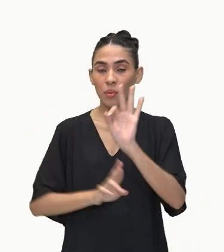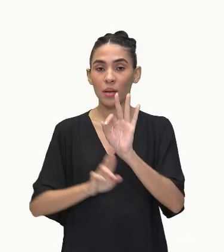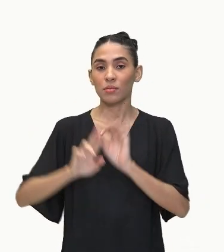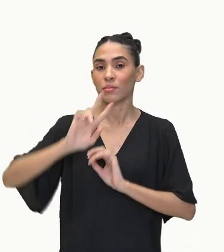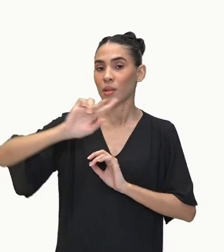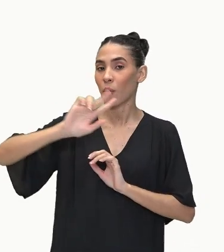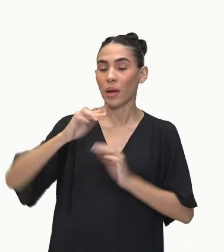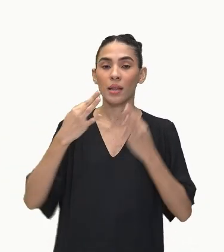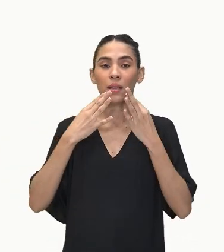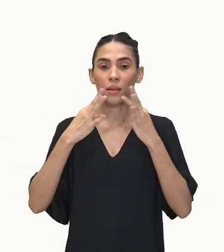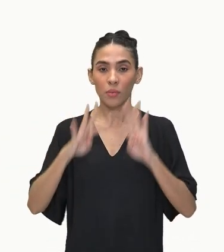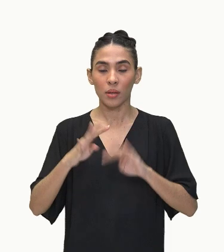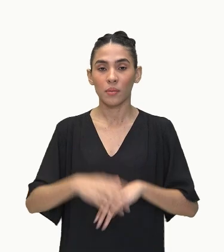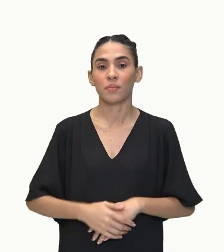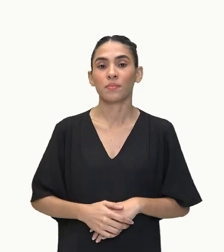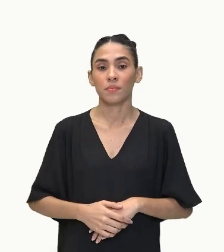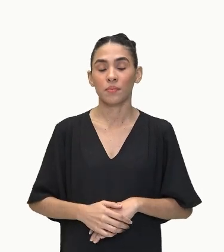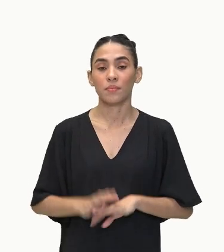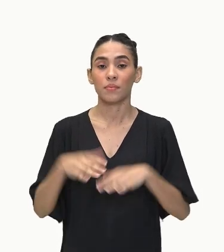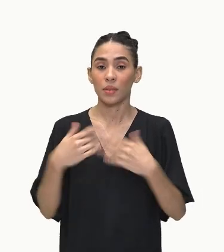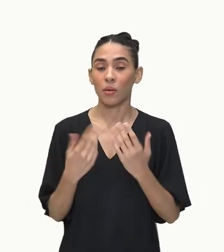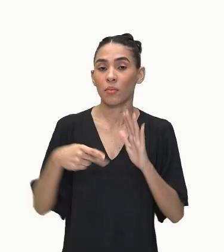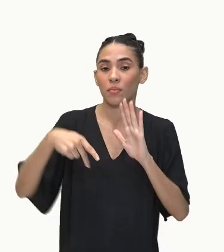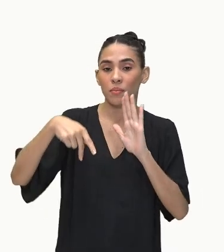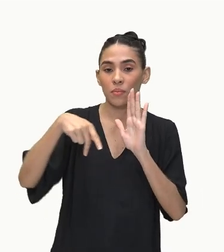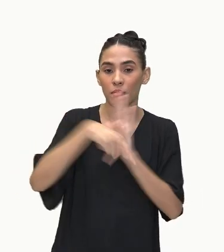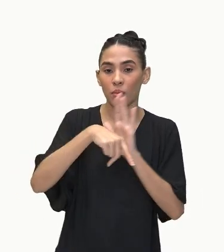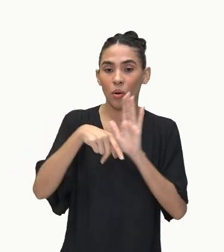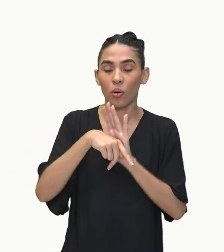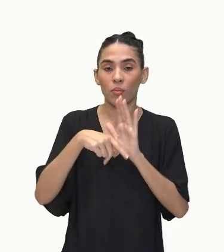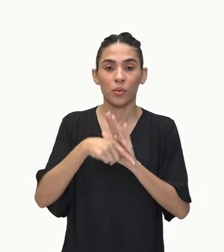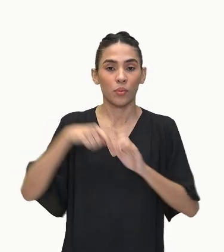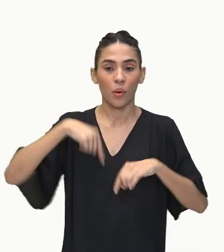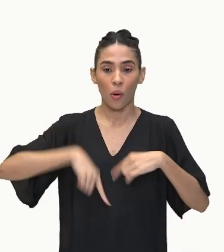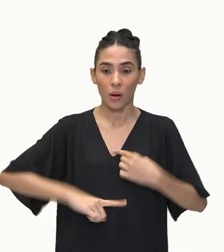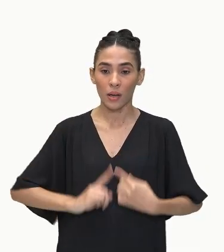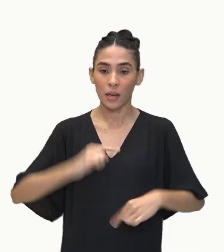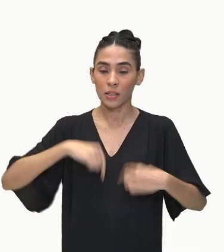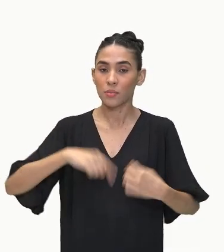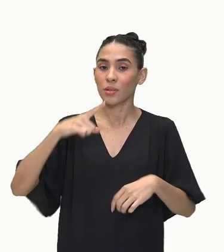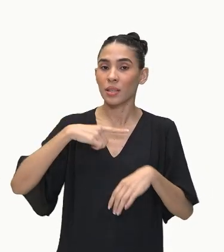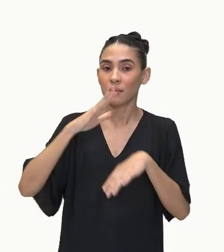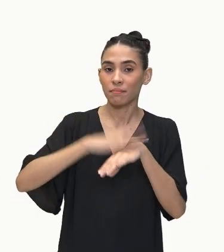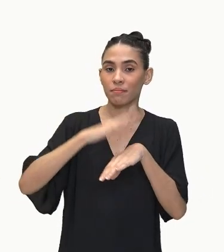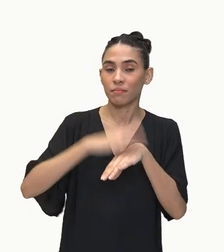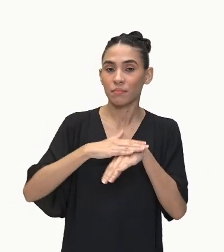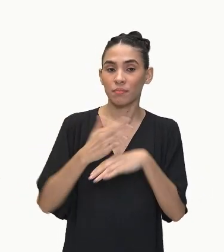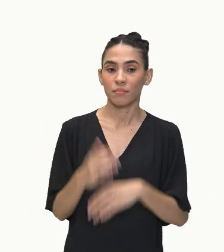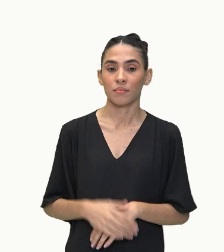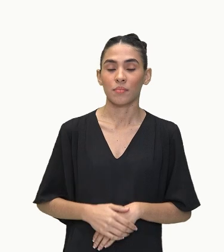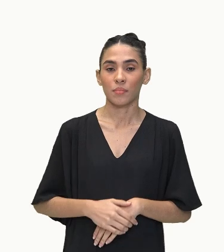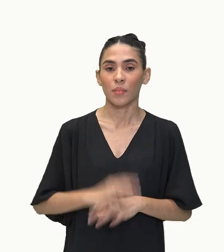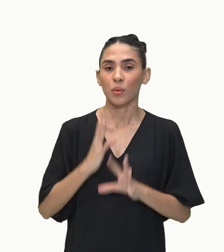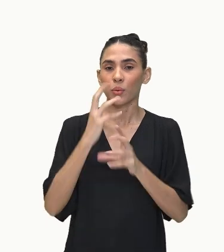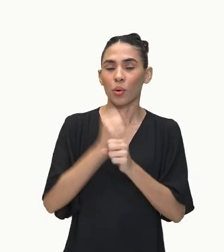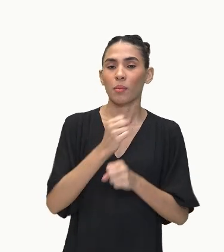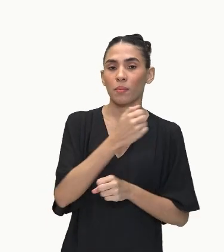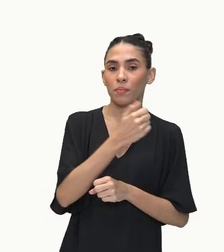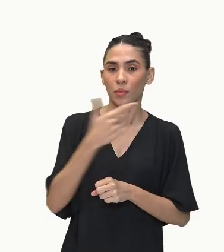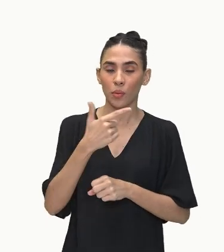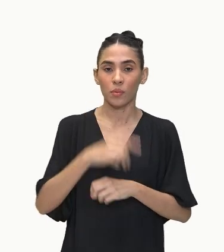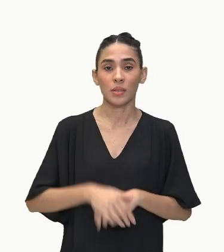essenciais? São aqueles aminoácidos produzidos pelo próprio organismo, sendo no total 12. Se eles já